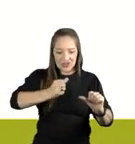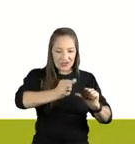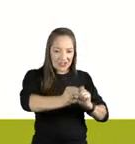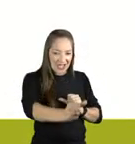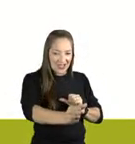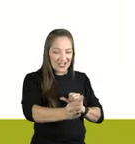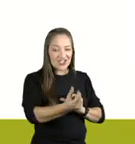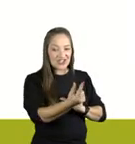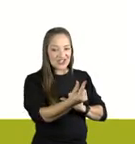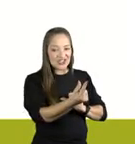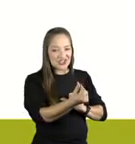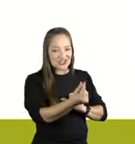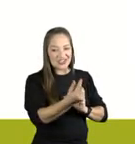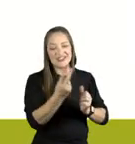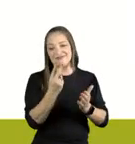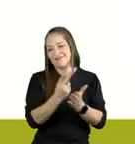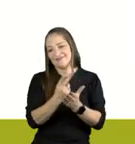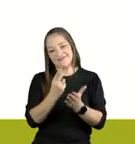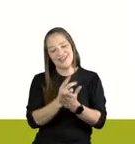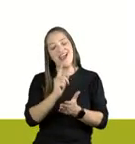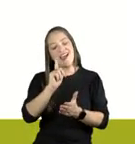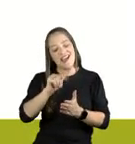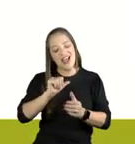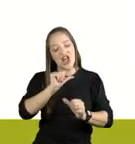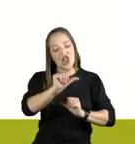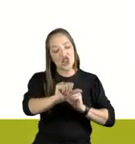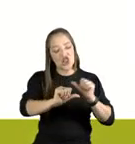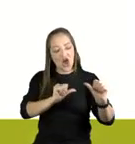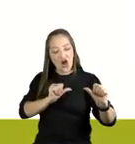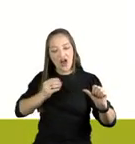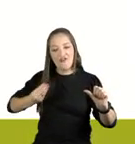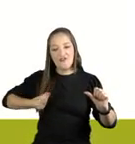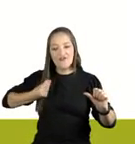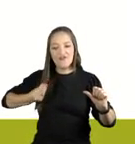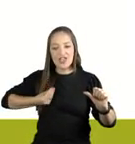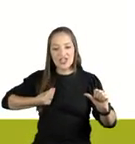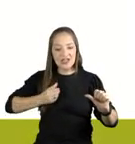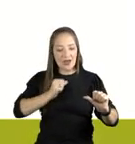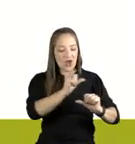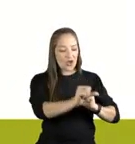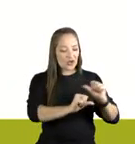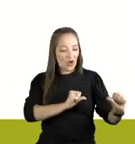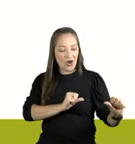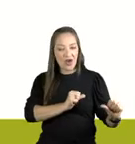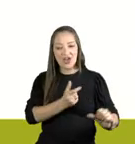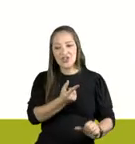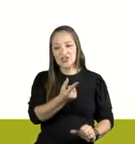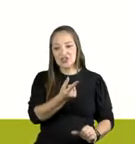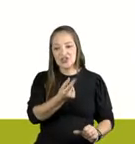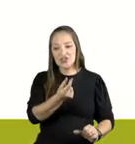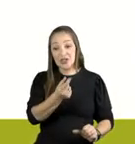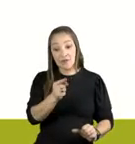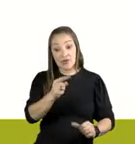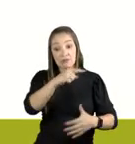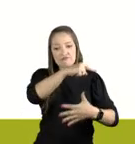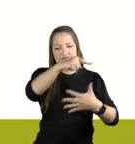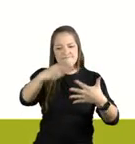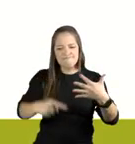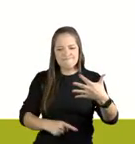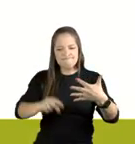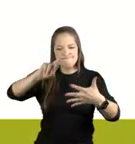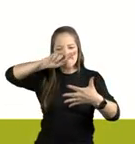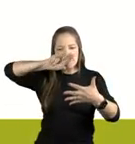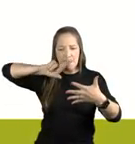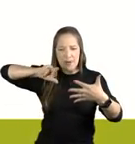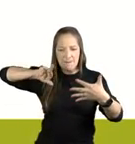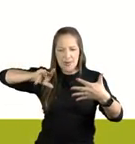Mas, ainda assim, é a troca de vida por dinheiro. Então, tenham uma diversificação de investimentos em indexadores e